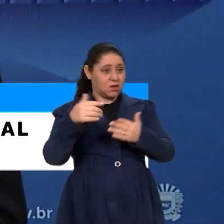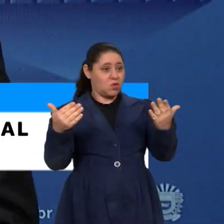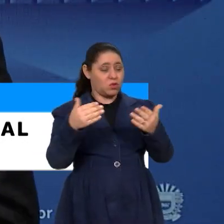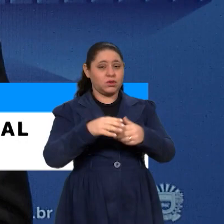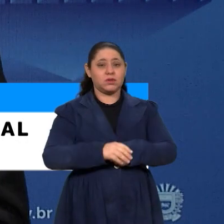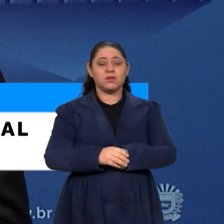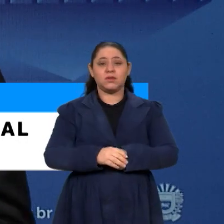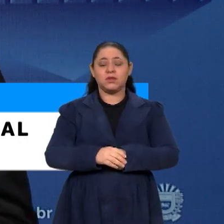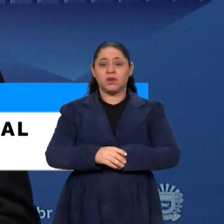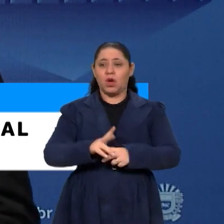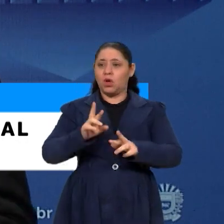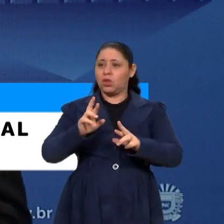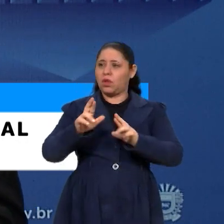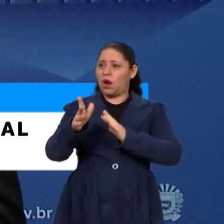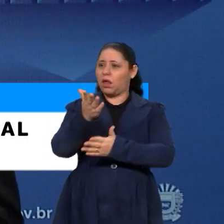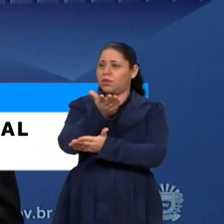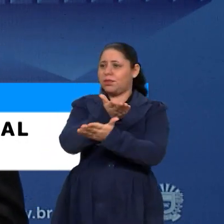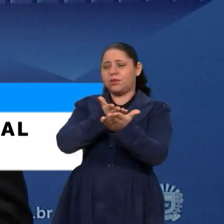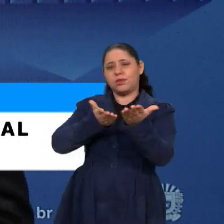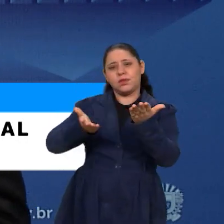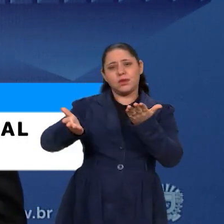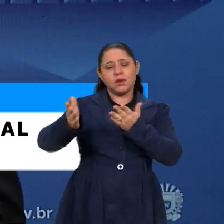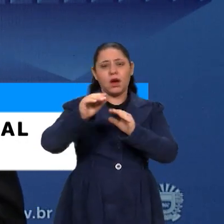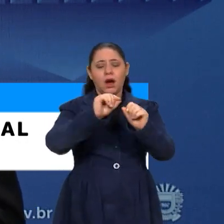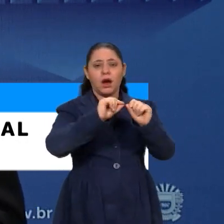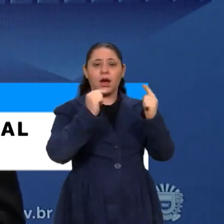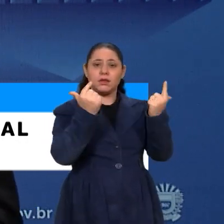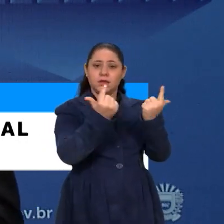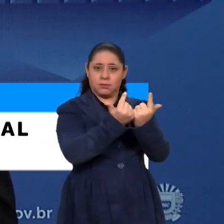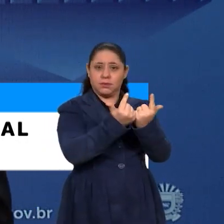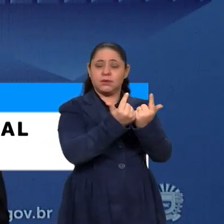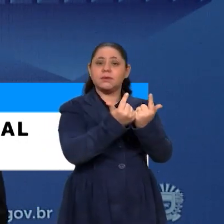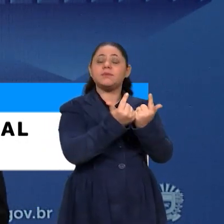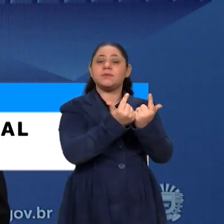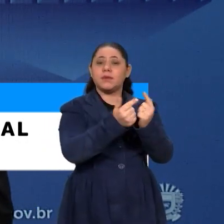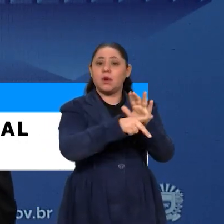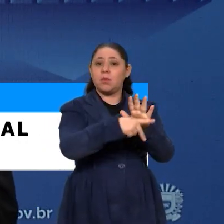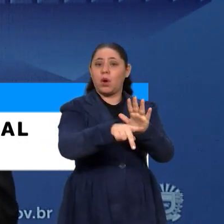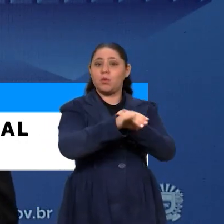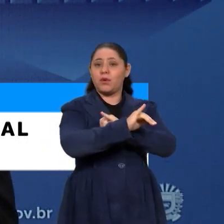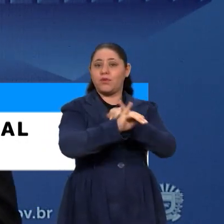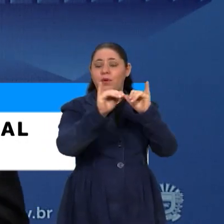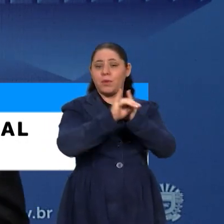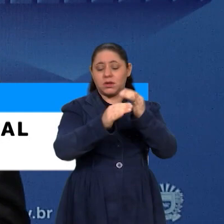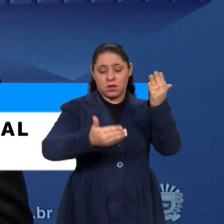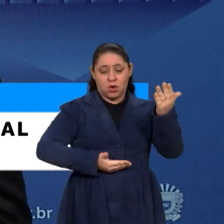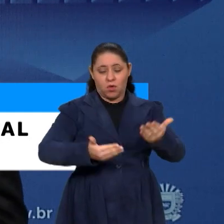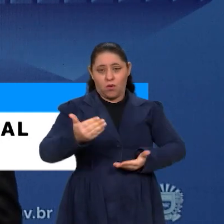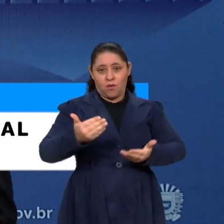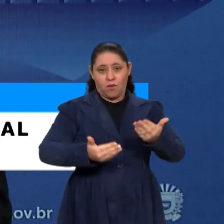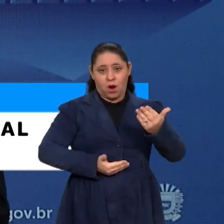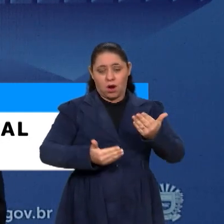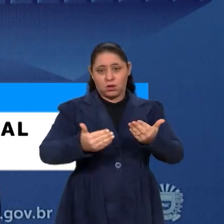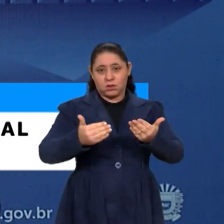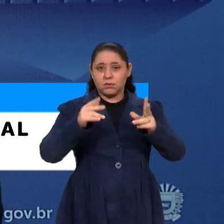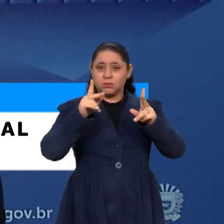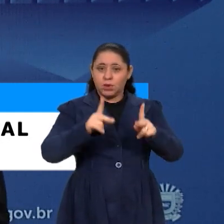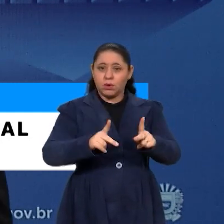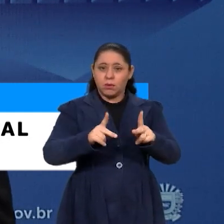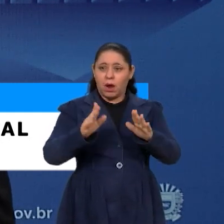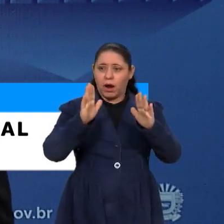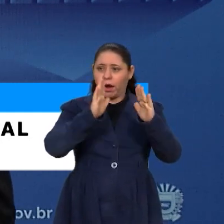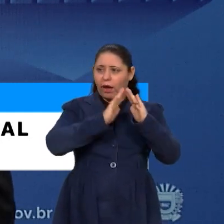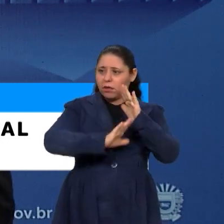aqui, nessa troca de parcerias das assembleias legislativas, a formação dos servidores, né,